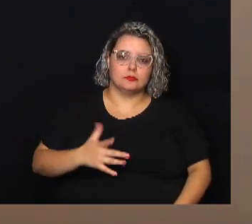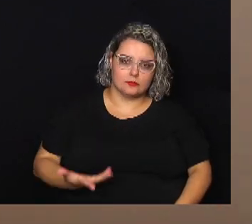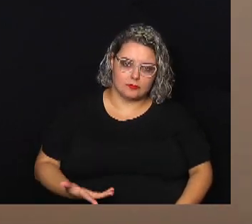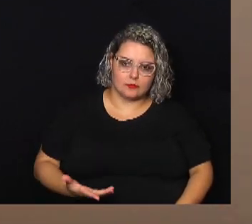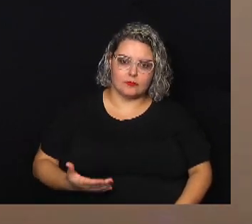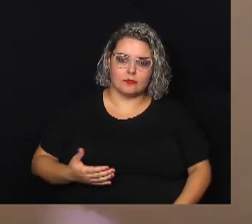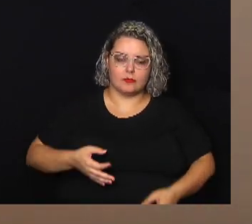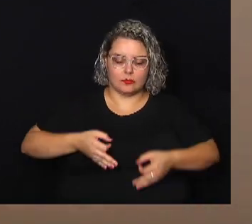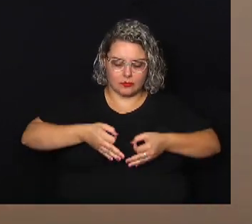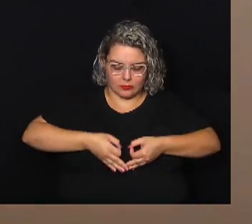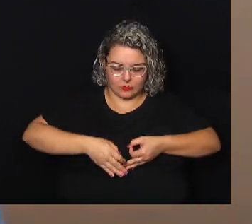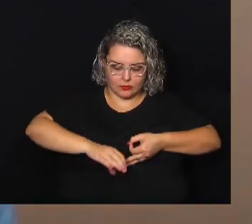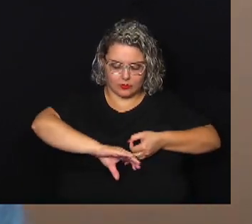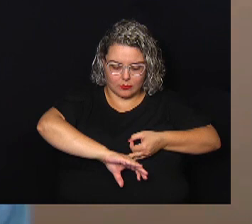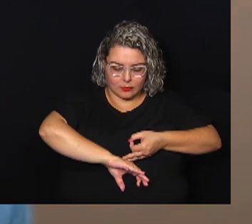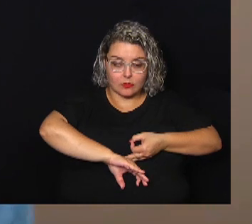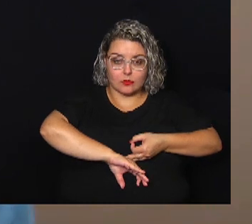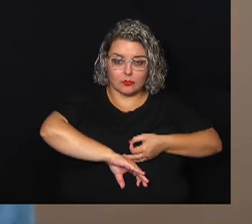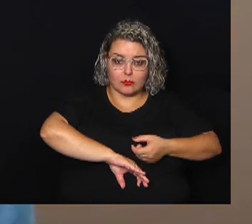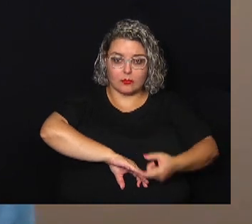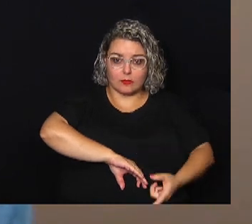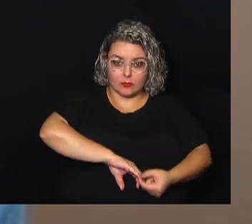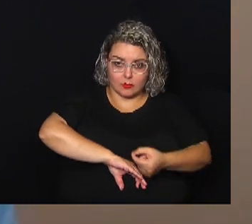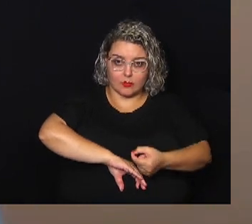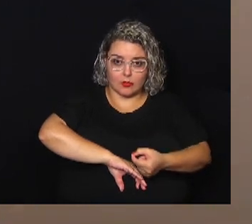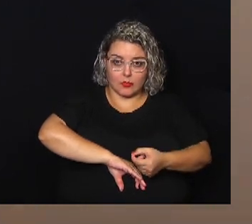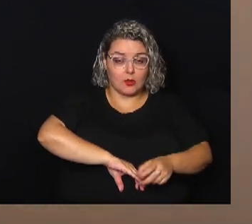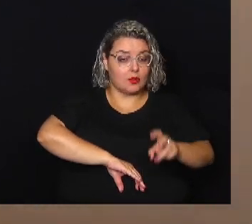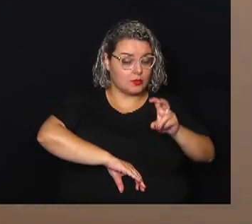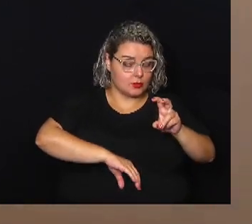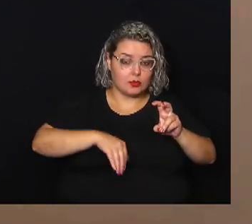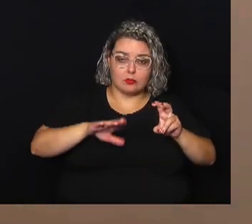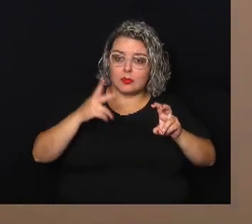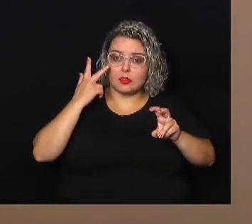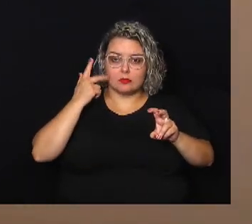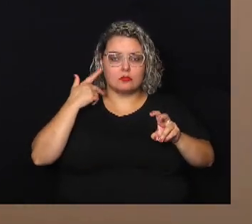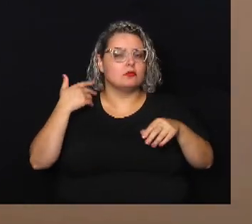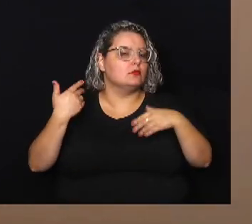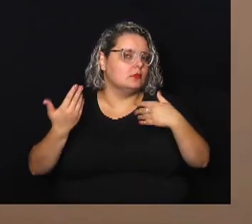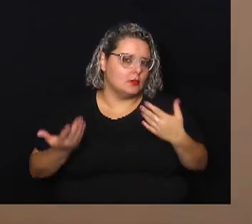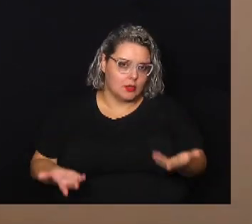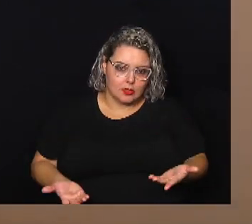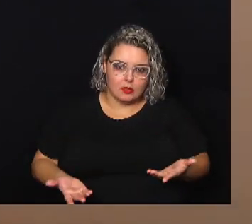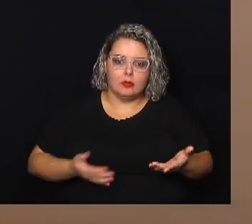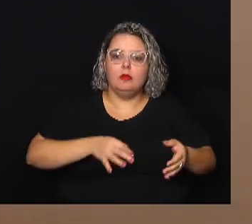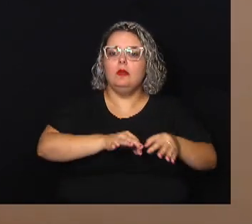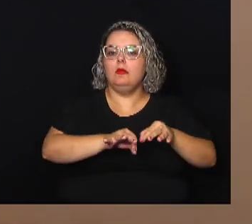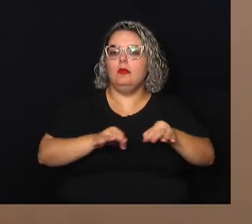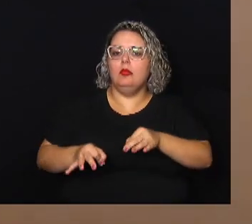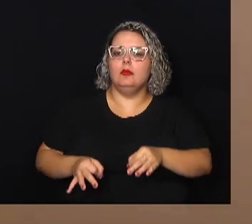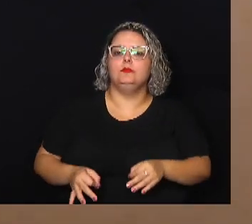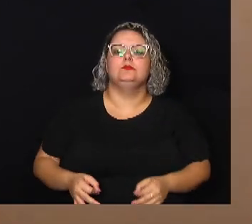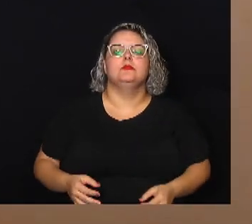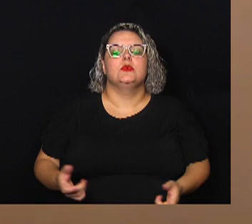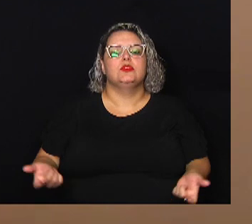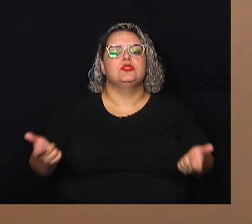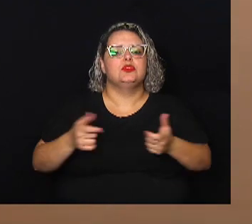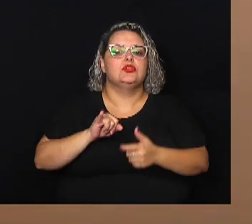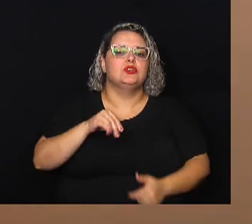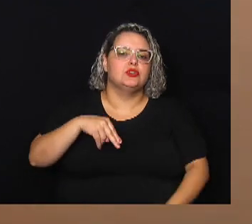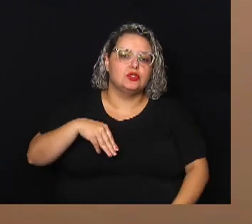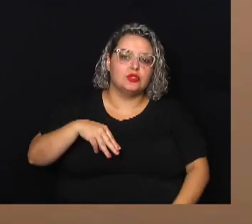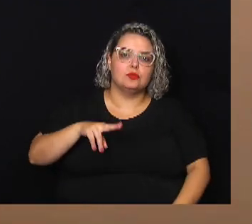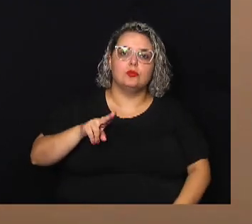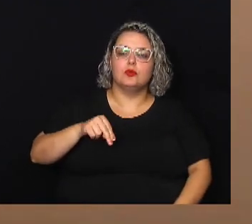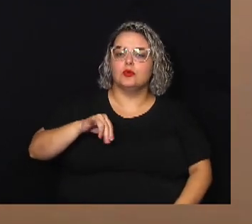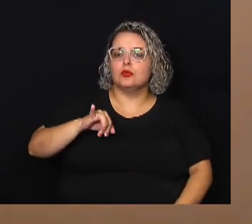de útero entre os 5 mais comuns. Mesmo com o Programa Nacional de Imunização, falando da vacinação